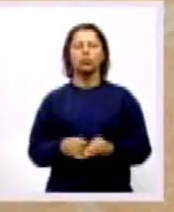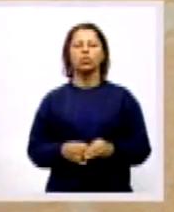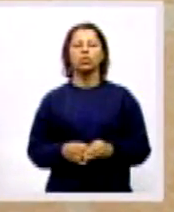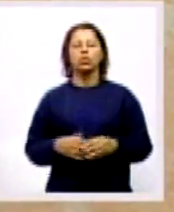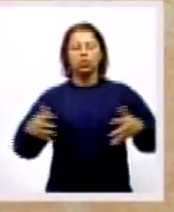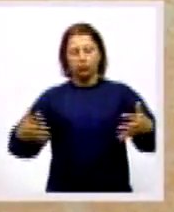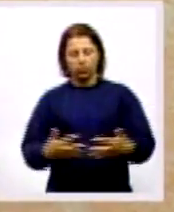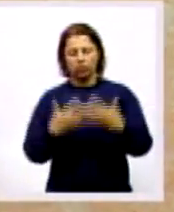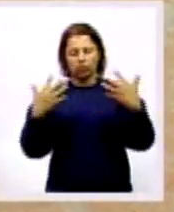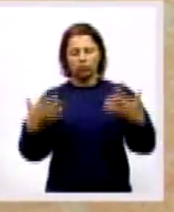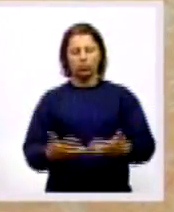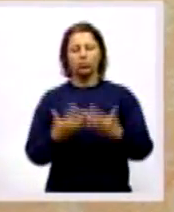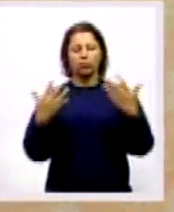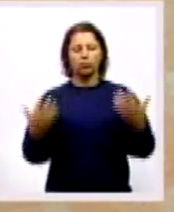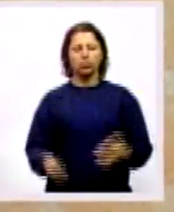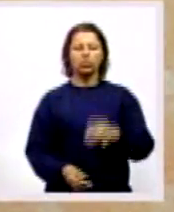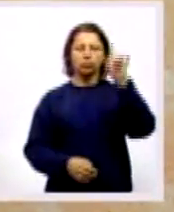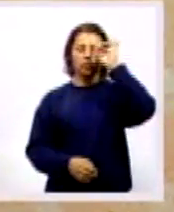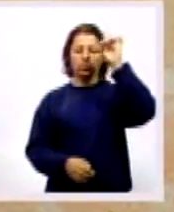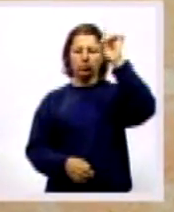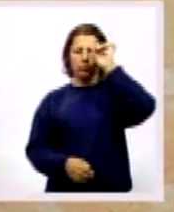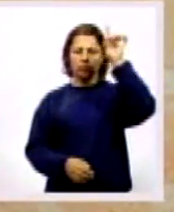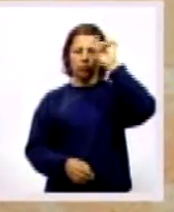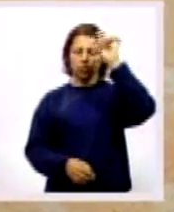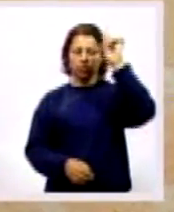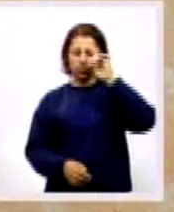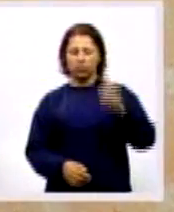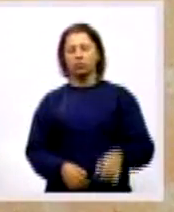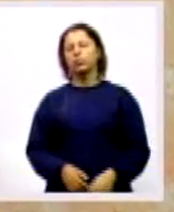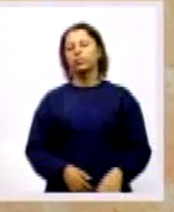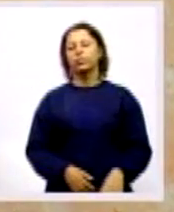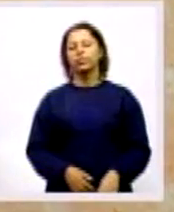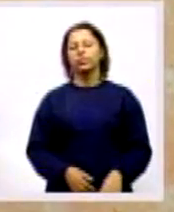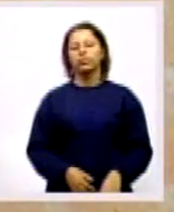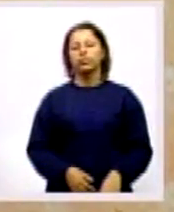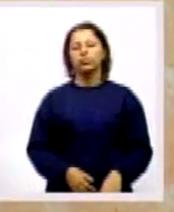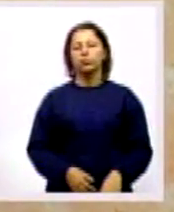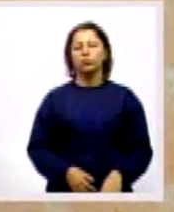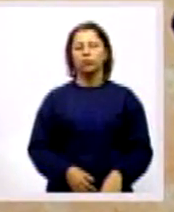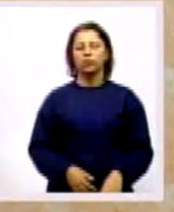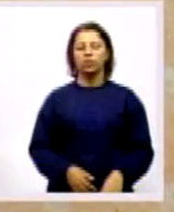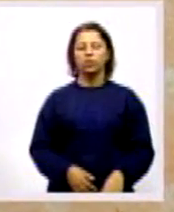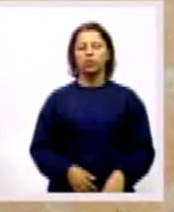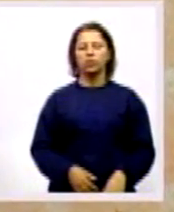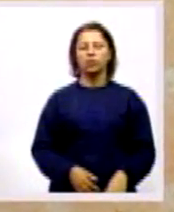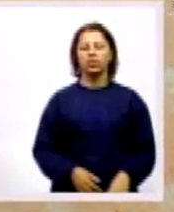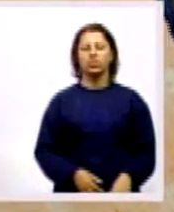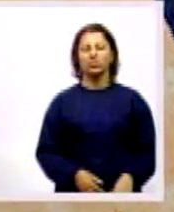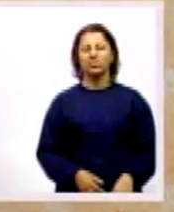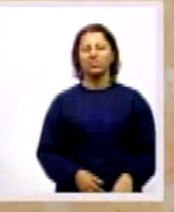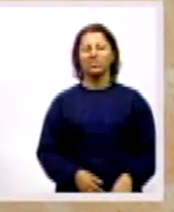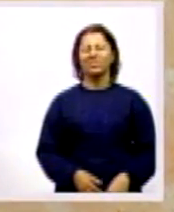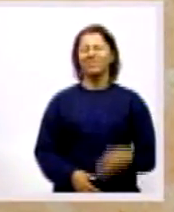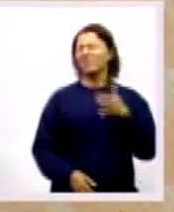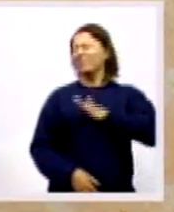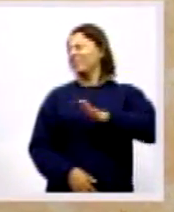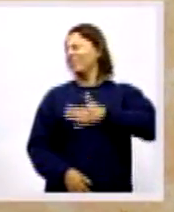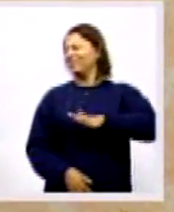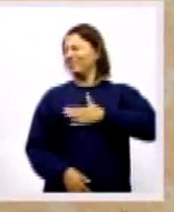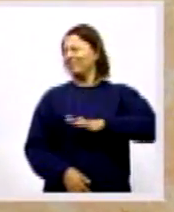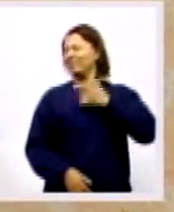Todo dia, arroz, feijão e couve. Arroz, feijão e couve. Arroz, feijão. Eu já estou ficando enjoado. Só te falar.